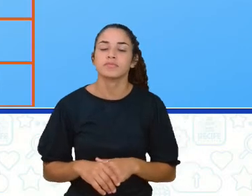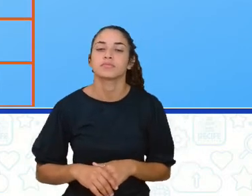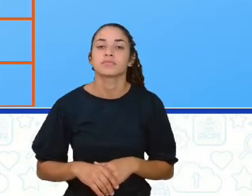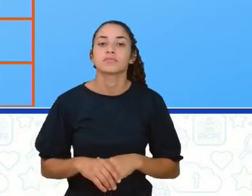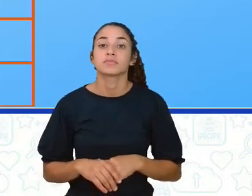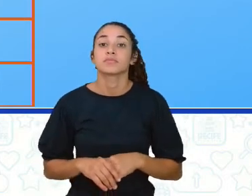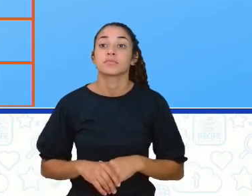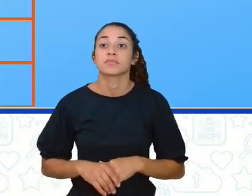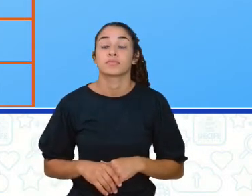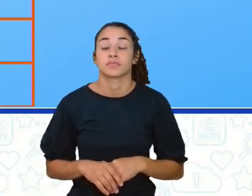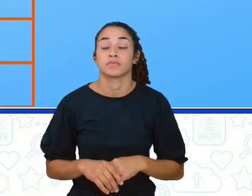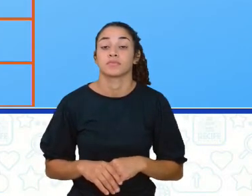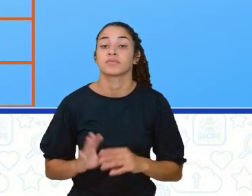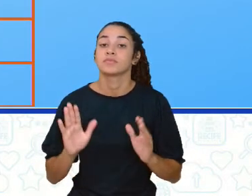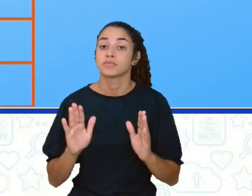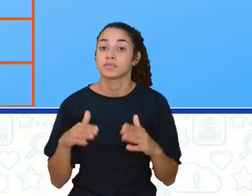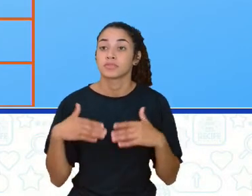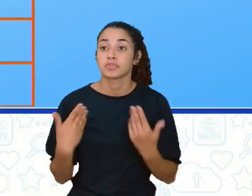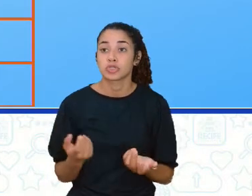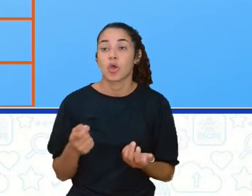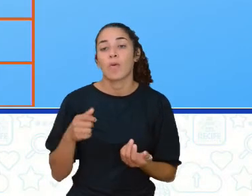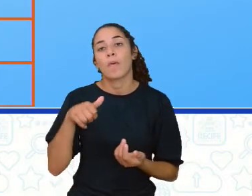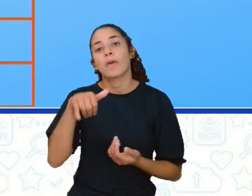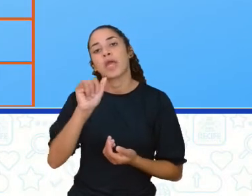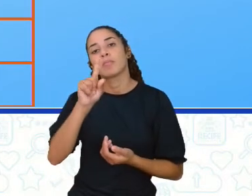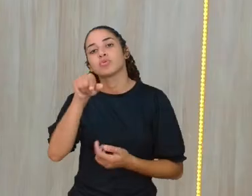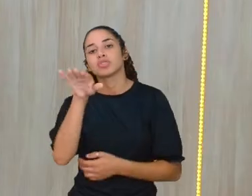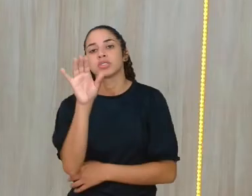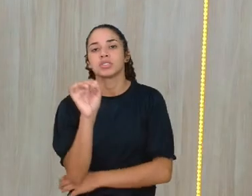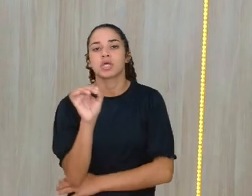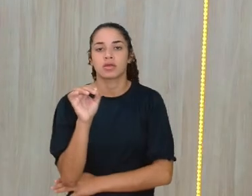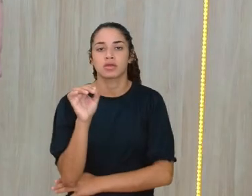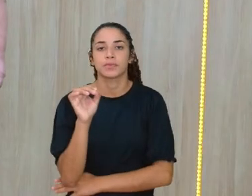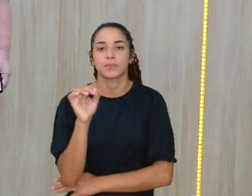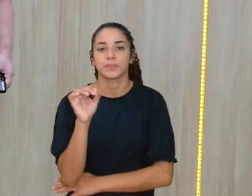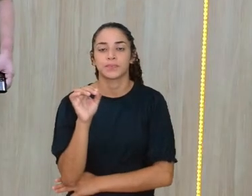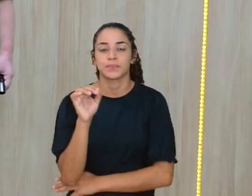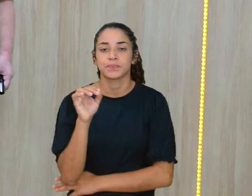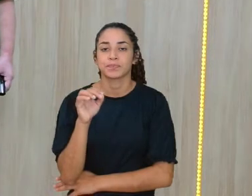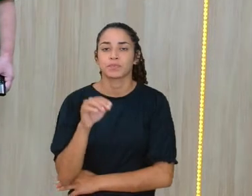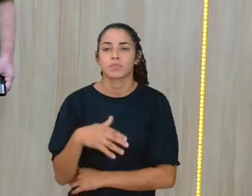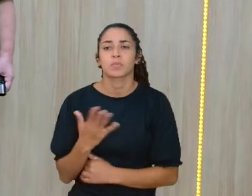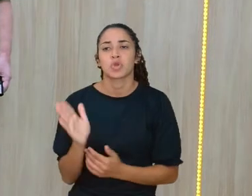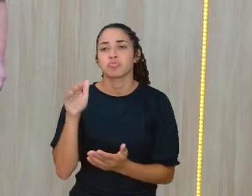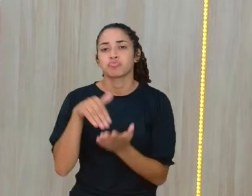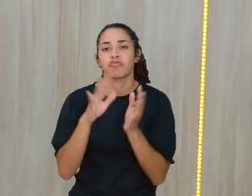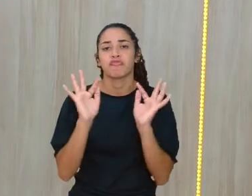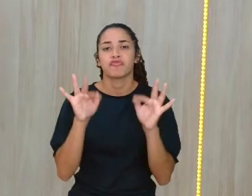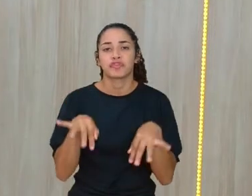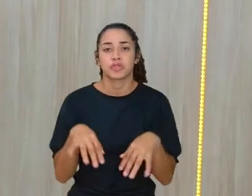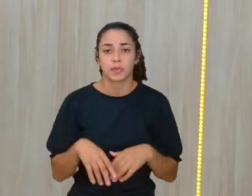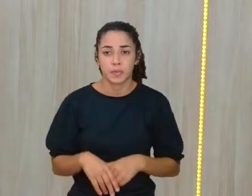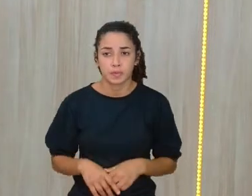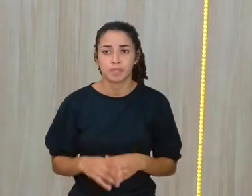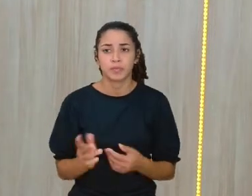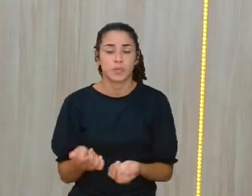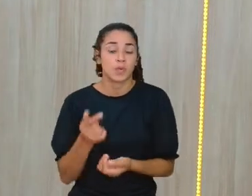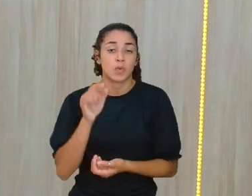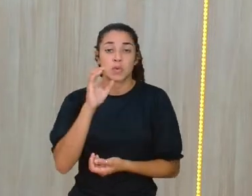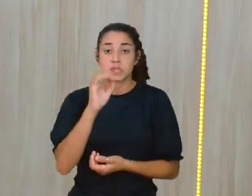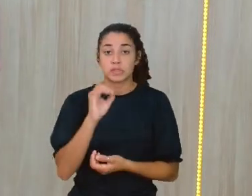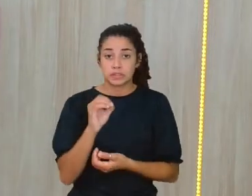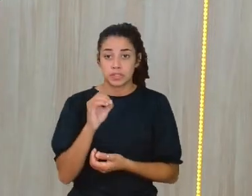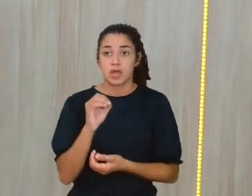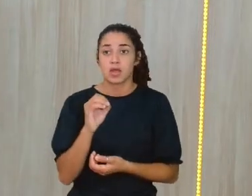Então, o Y é 0. E, por fim, esse ponto 2 e